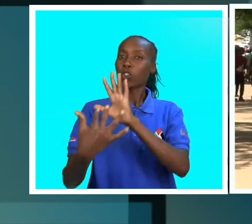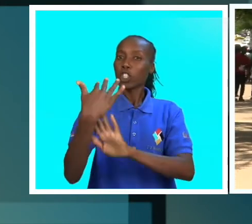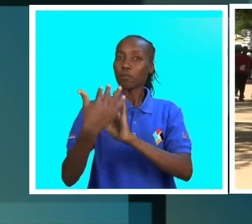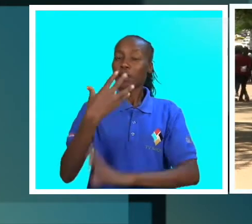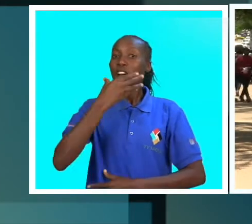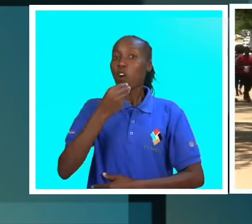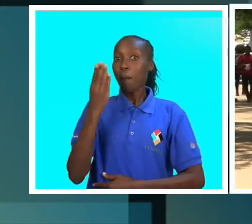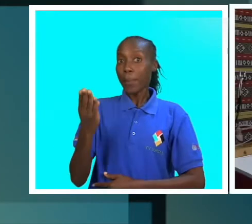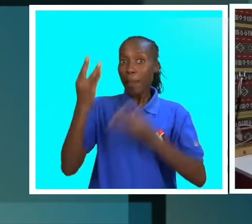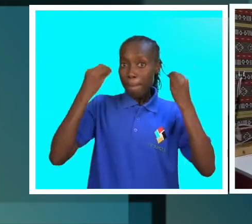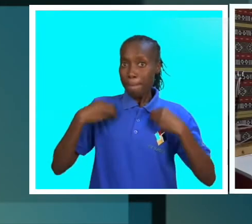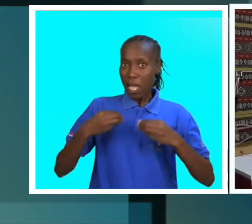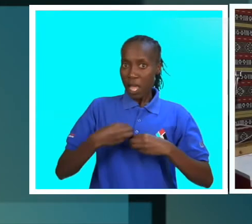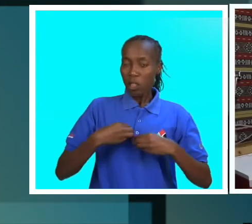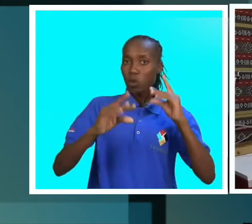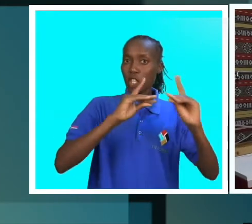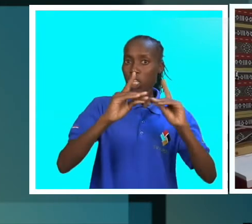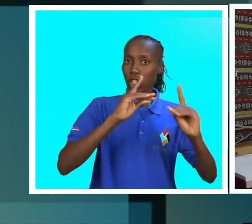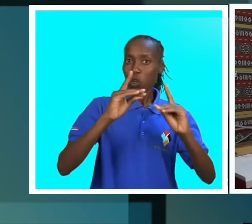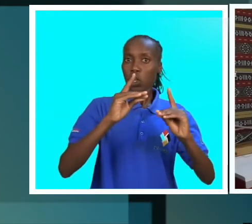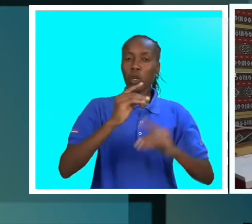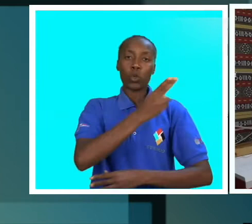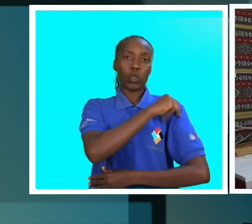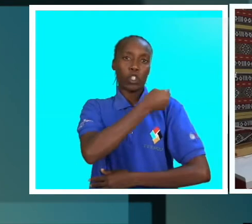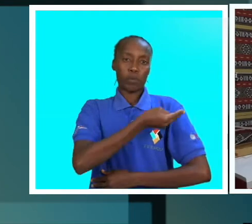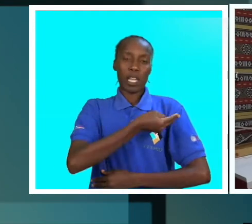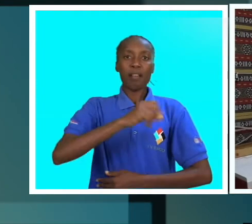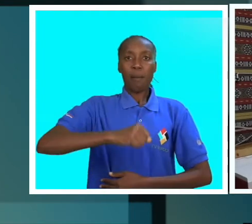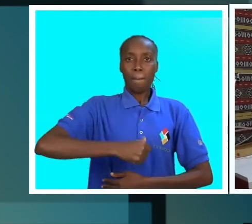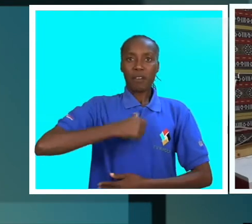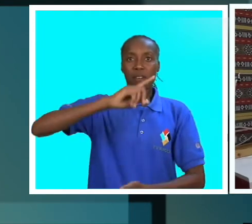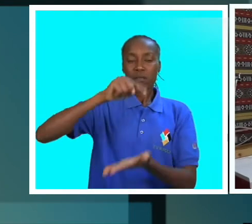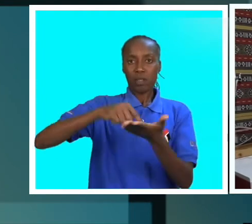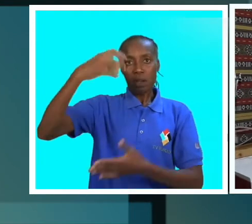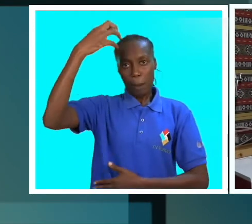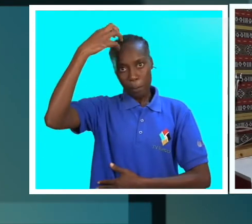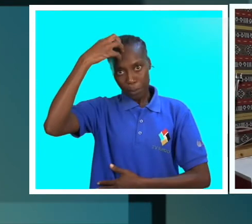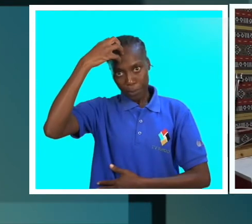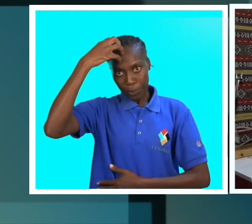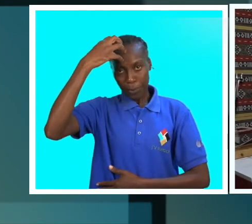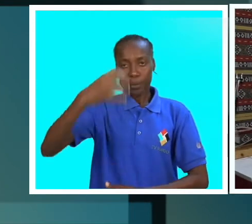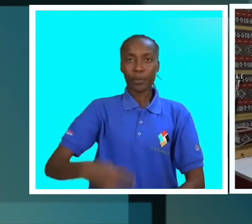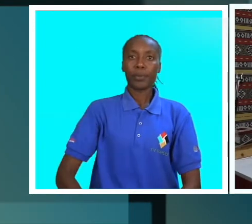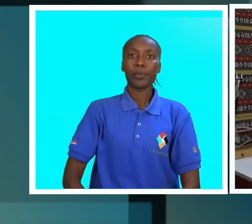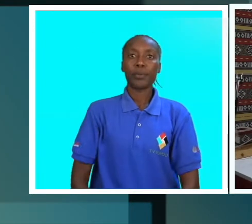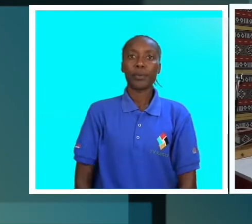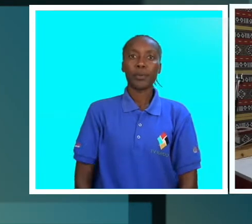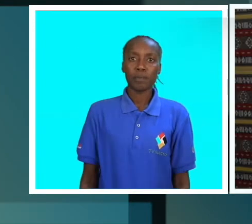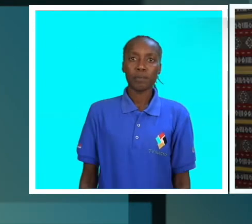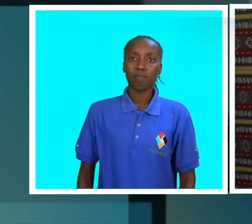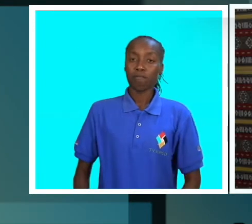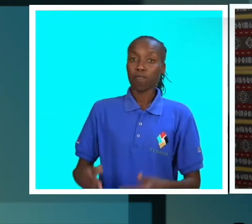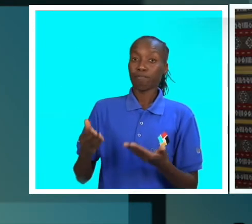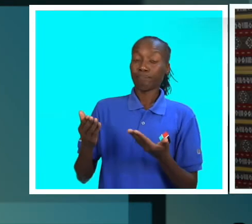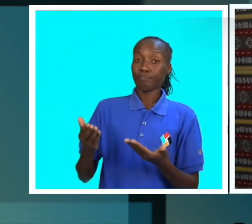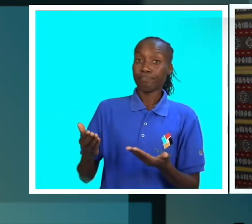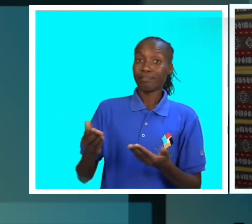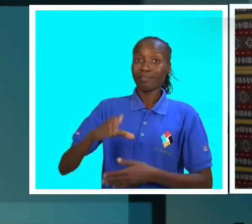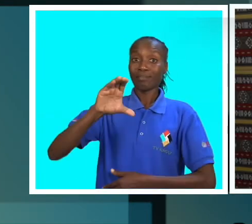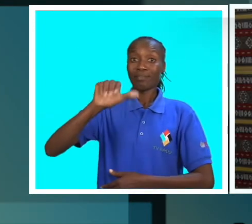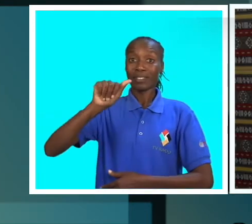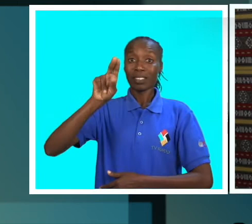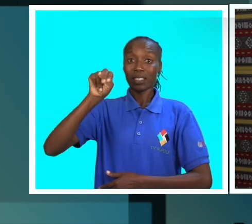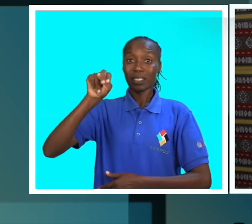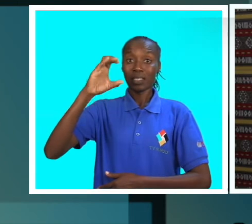como explica Rui Marques, diretor de uma clínica na cidade de Maputo. O cancro,